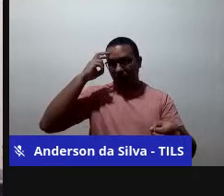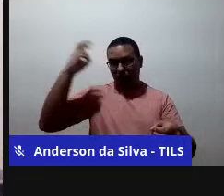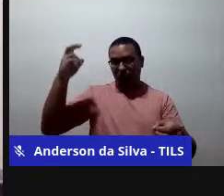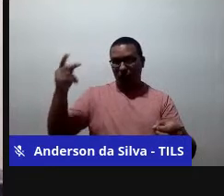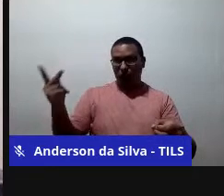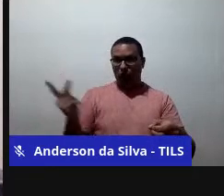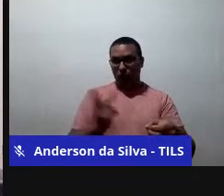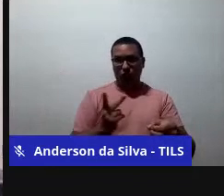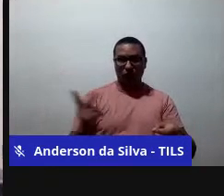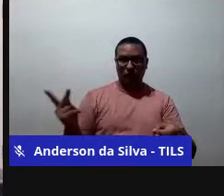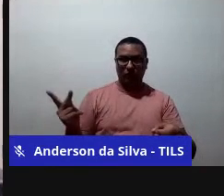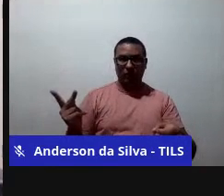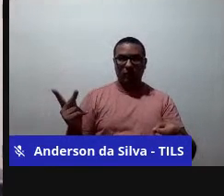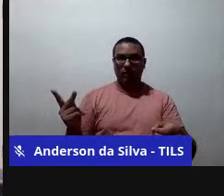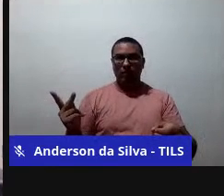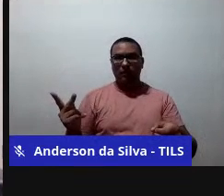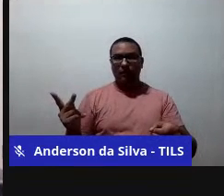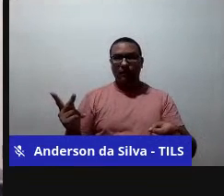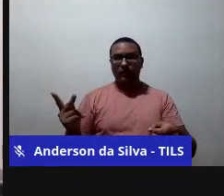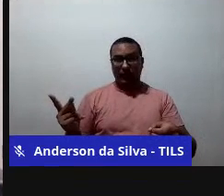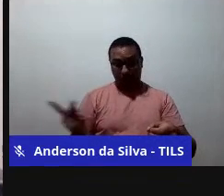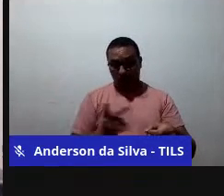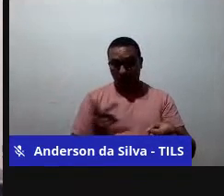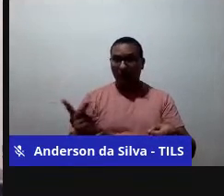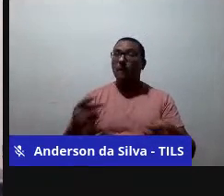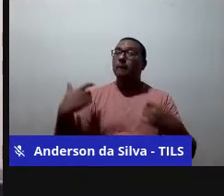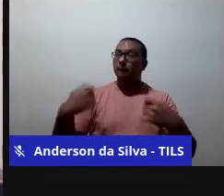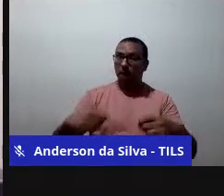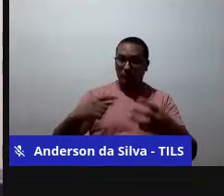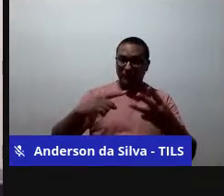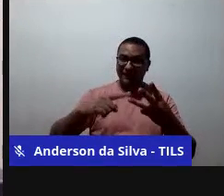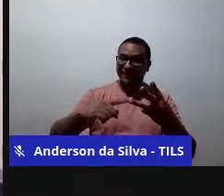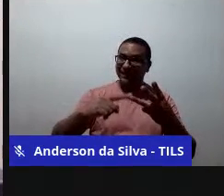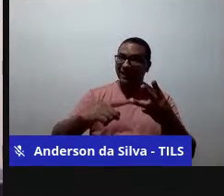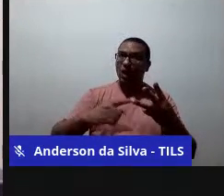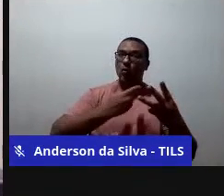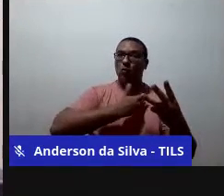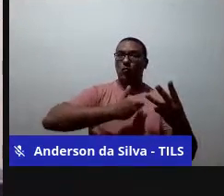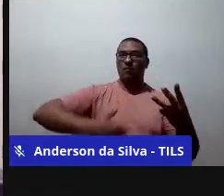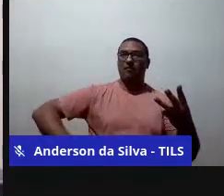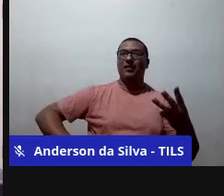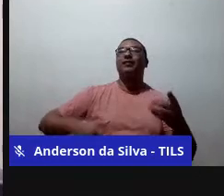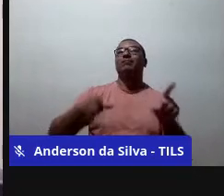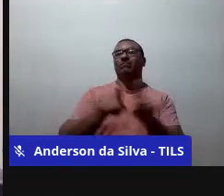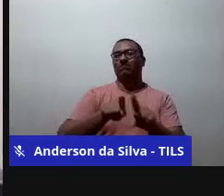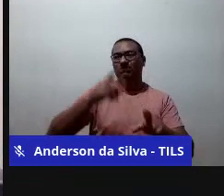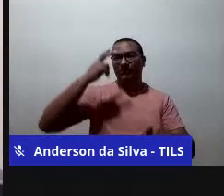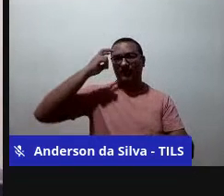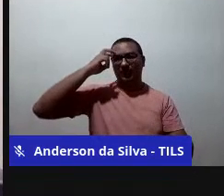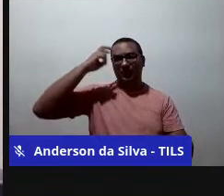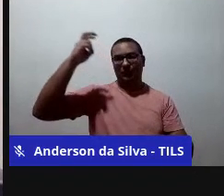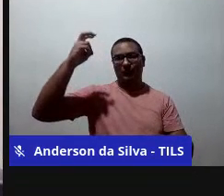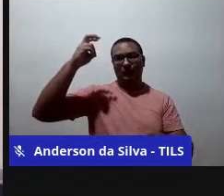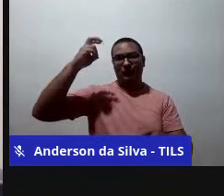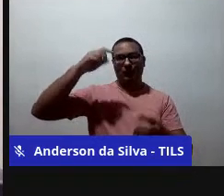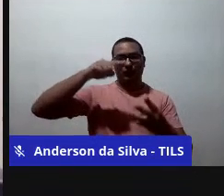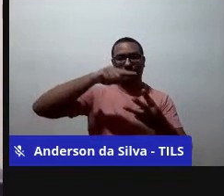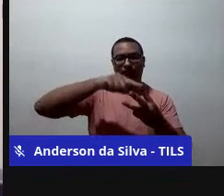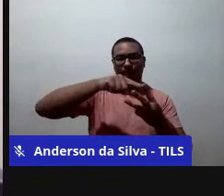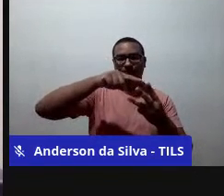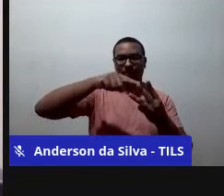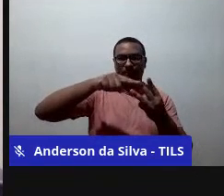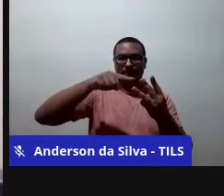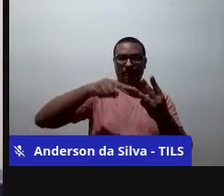inteligentes, eles precisam de governantes mais inteligentes. Então, veja que